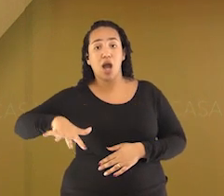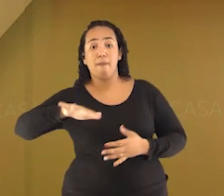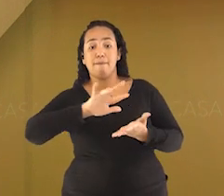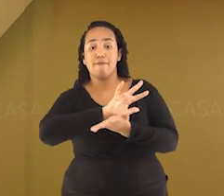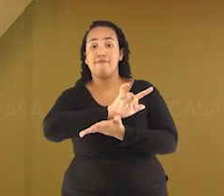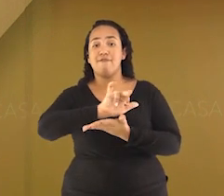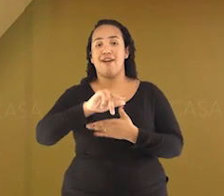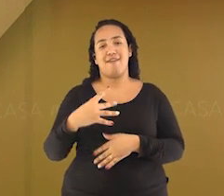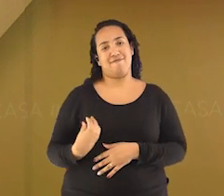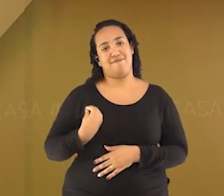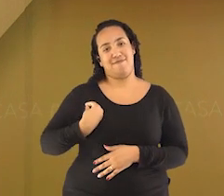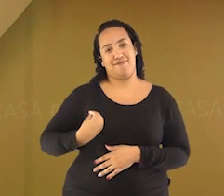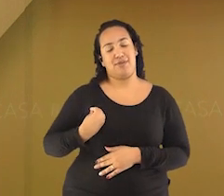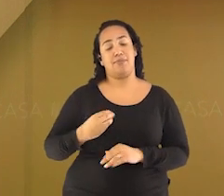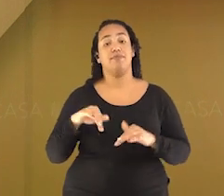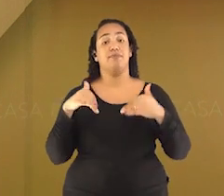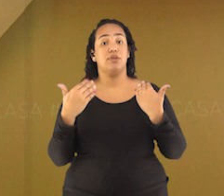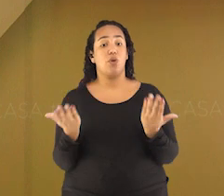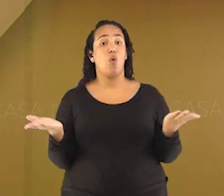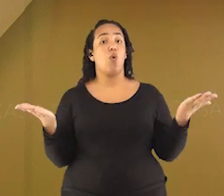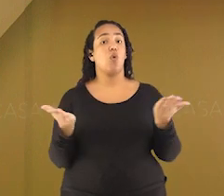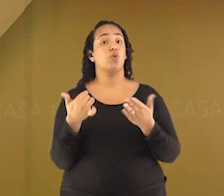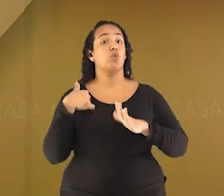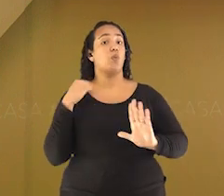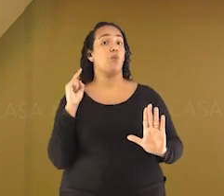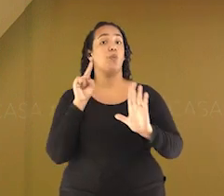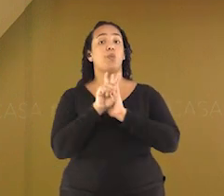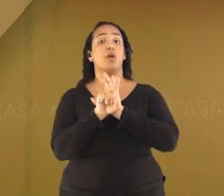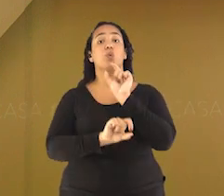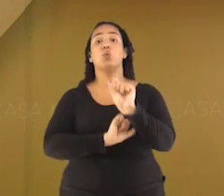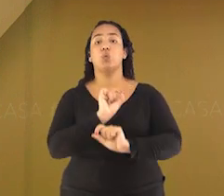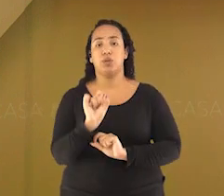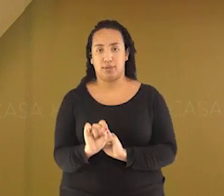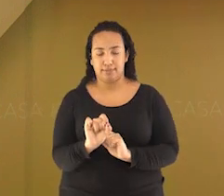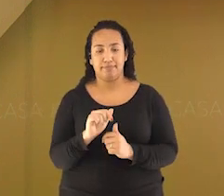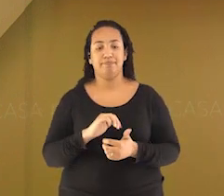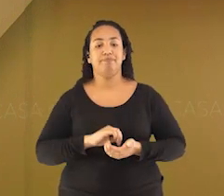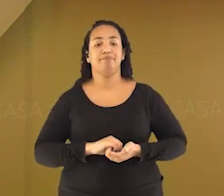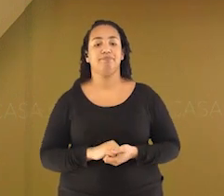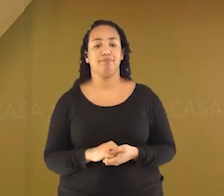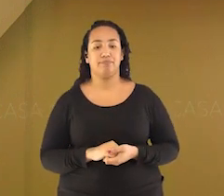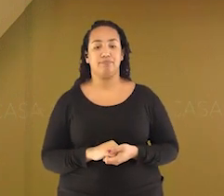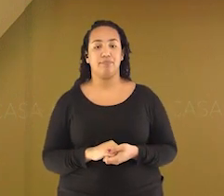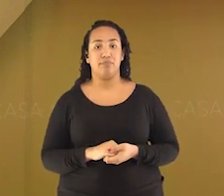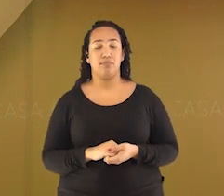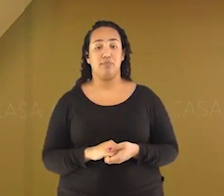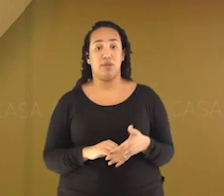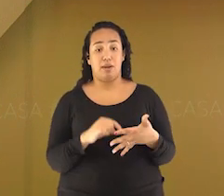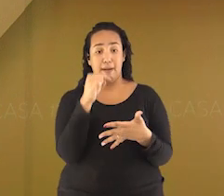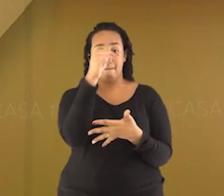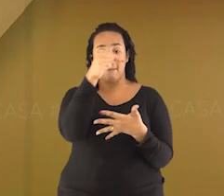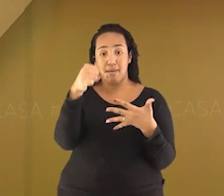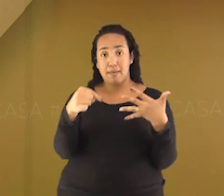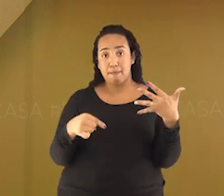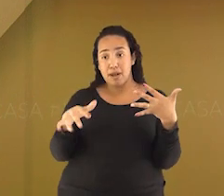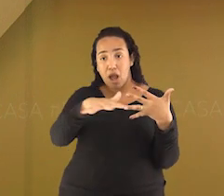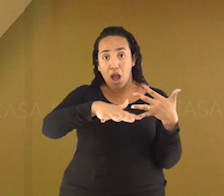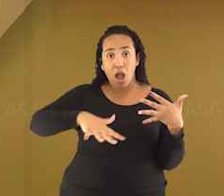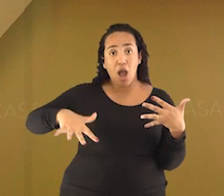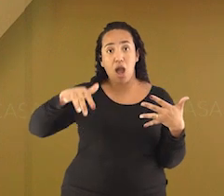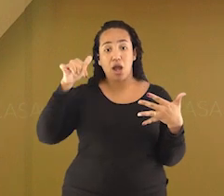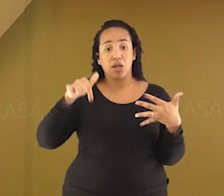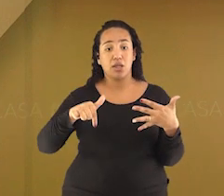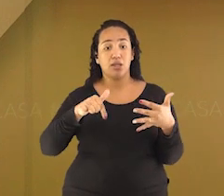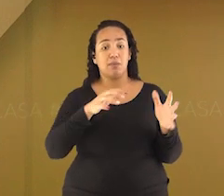viveram. Por isso, a nossa pergunta do dia busca responder o seguinte: como os genes e fatores